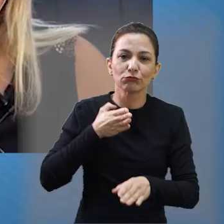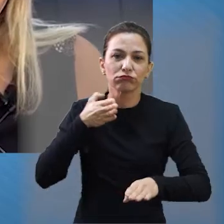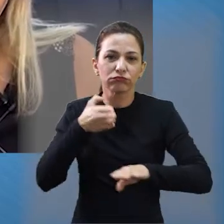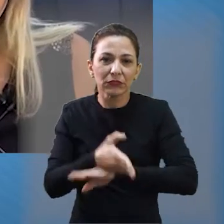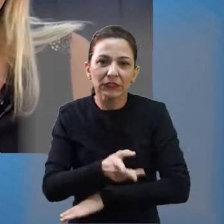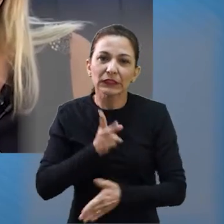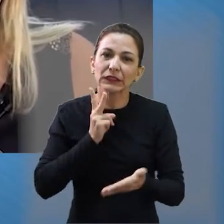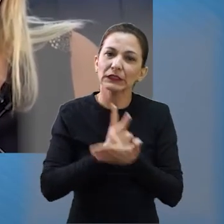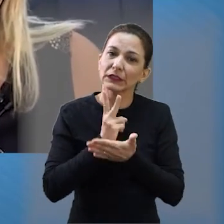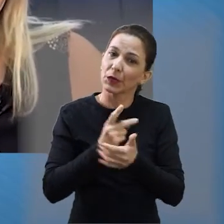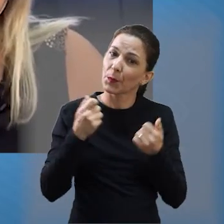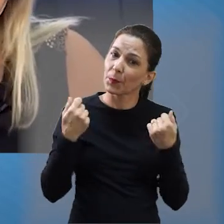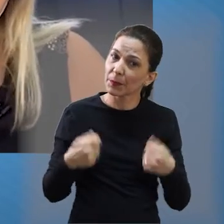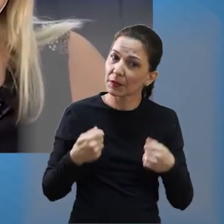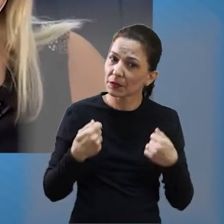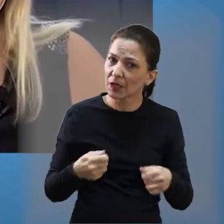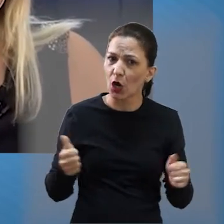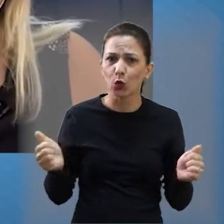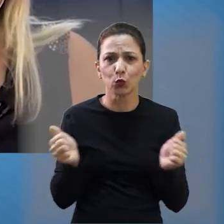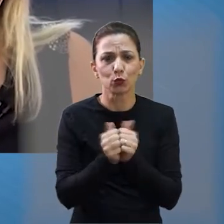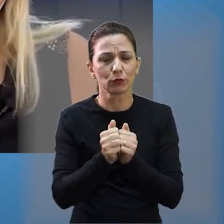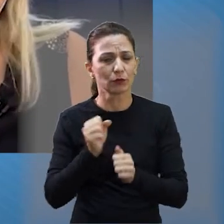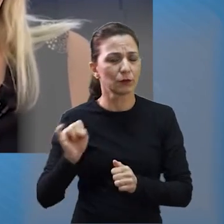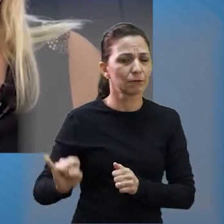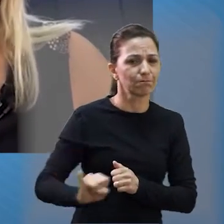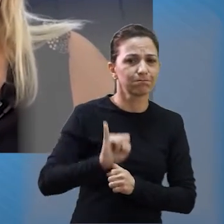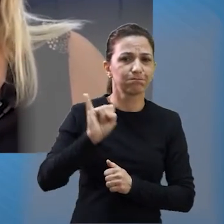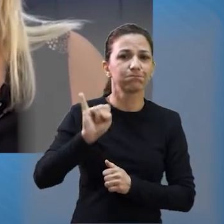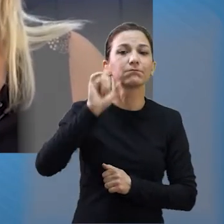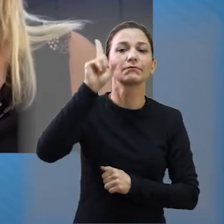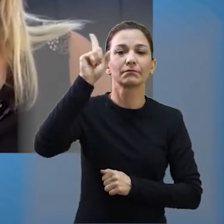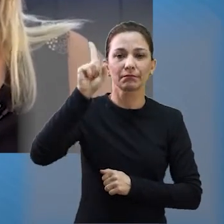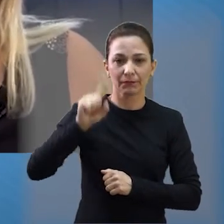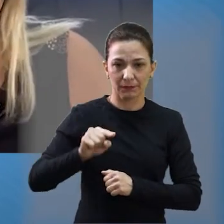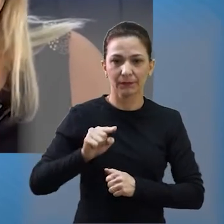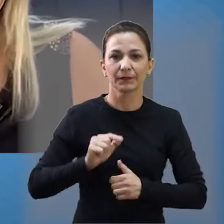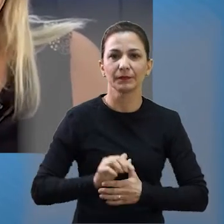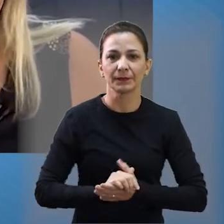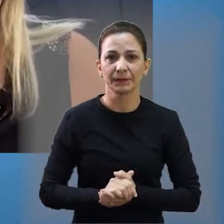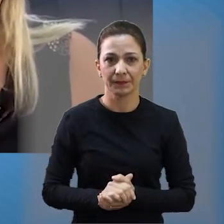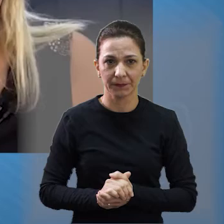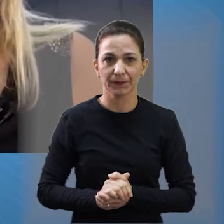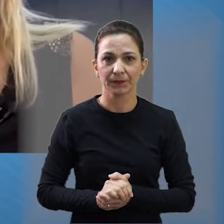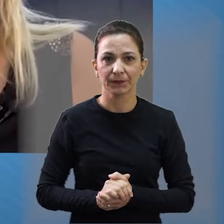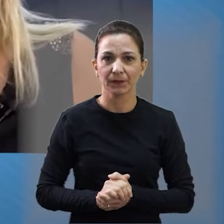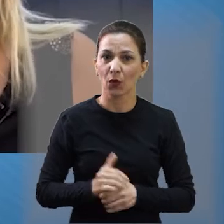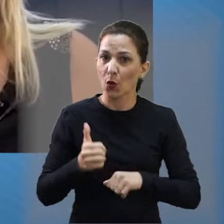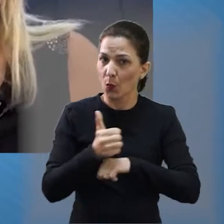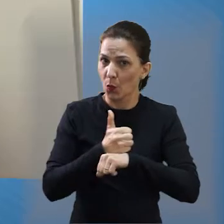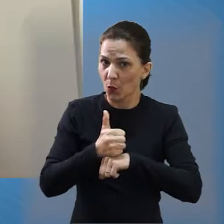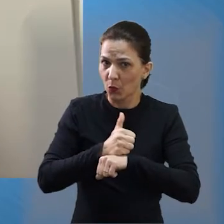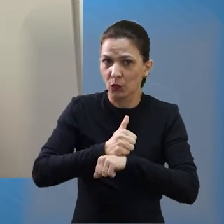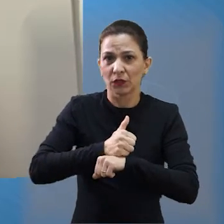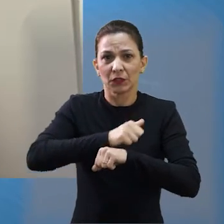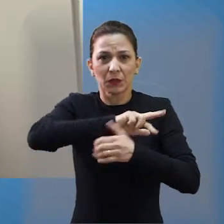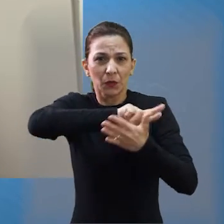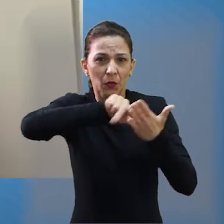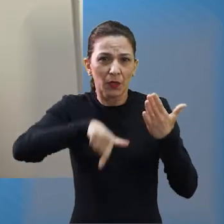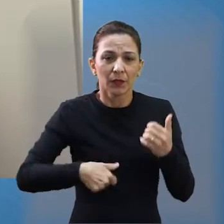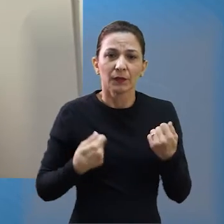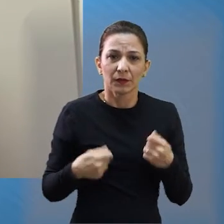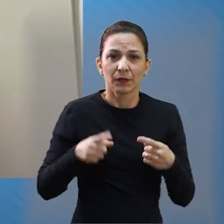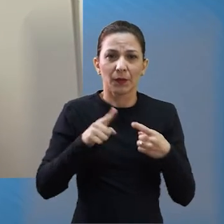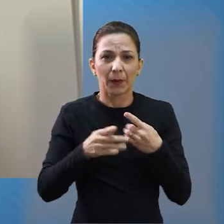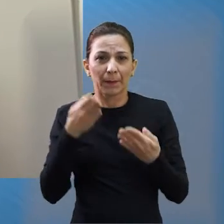poder orientar e reforçar que o acompanhamento médico é imprescindível nesse tipo de cirurgia. Sim,